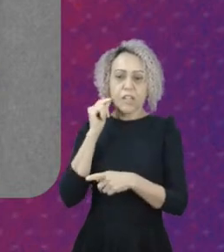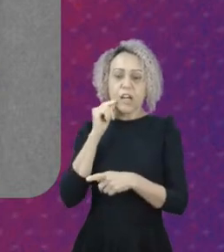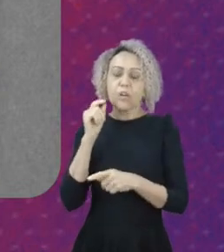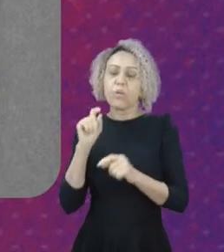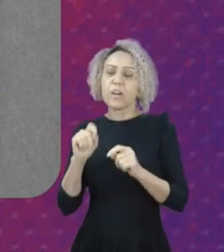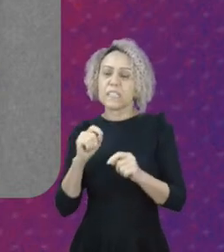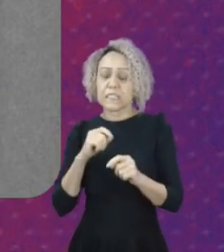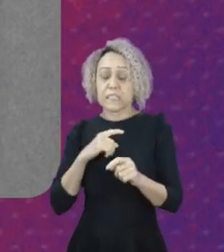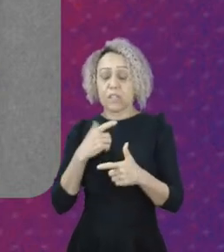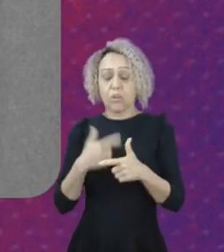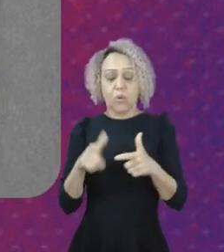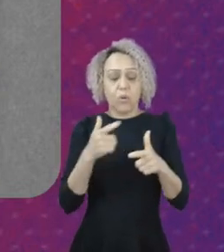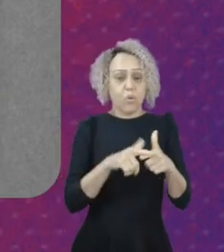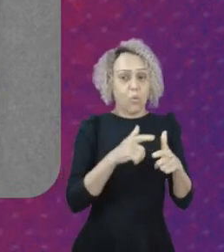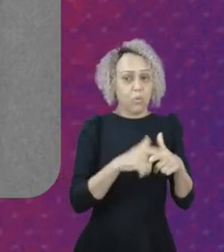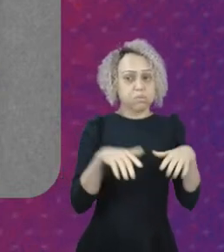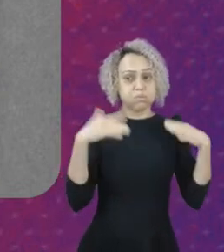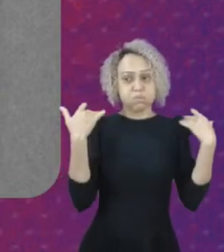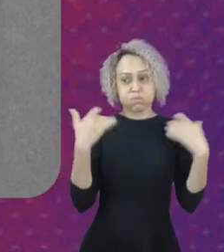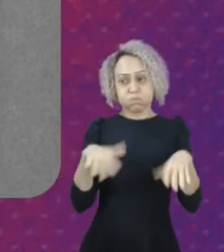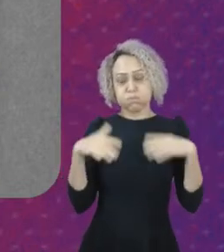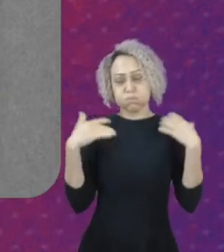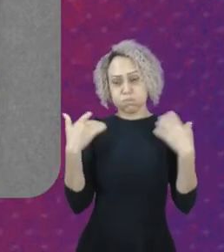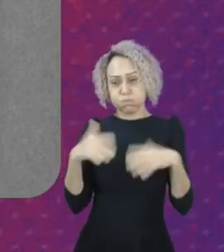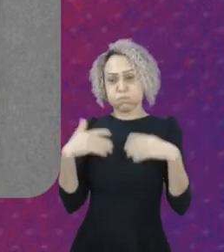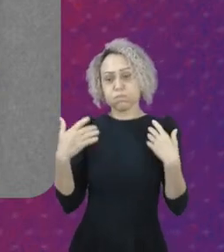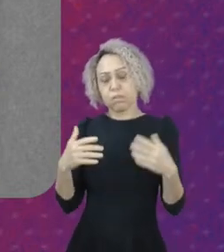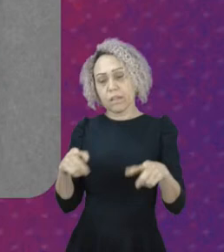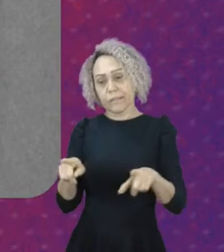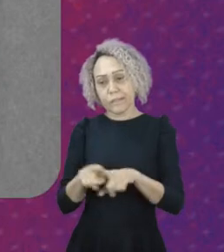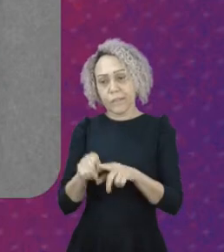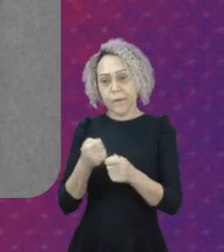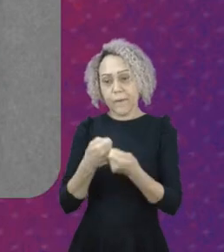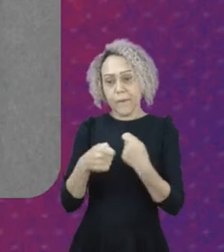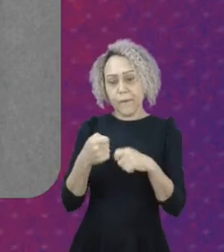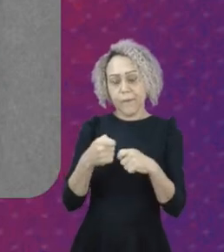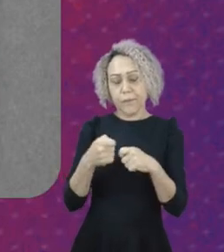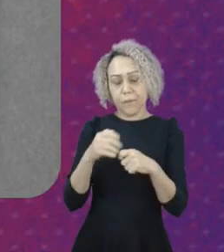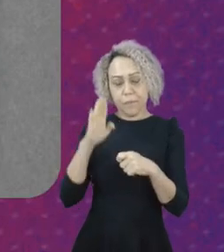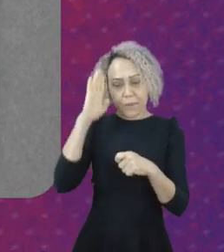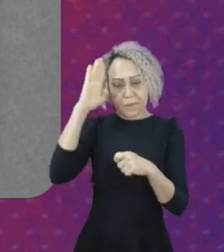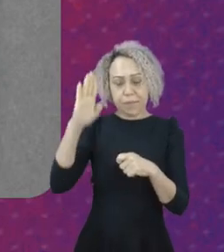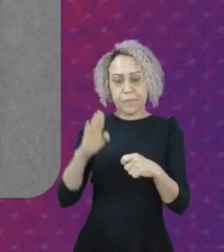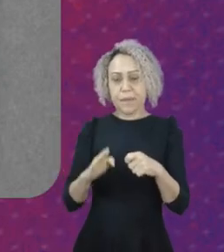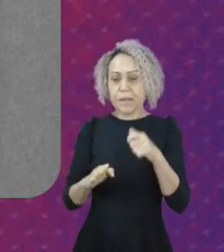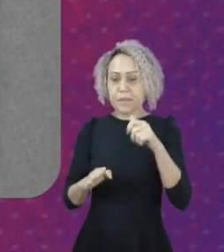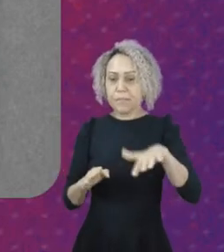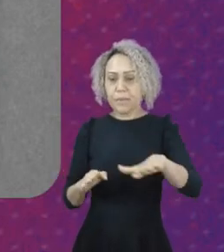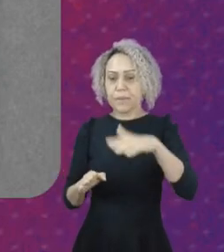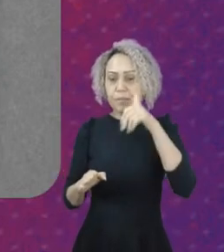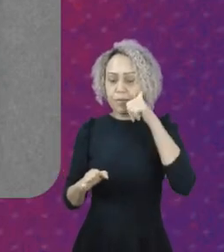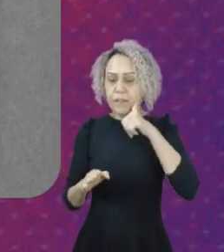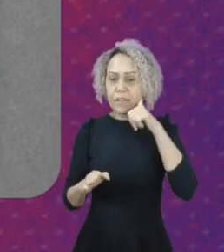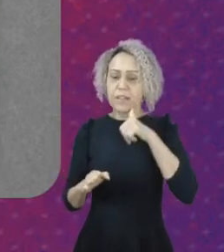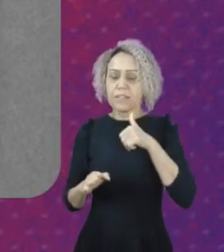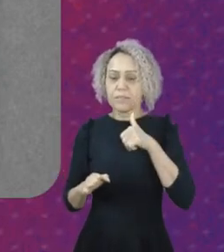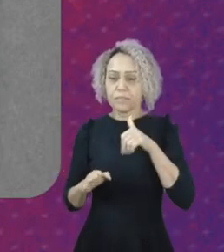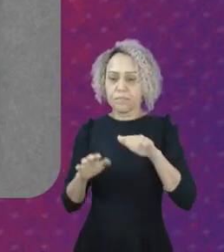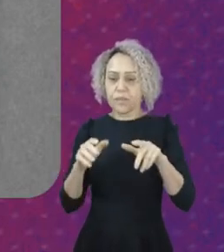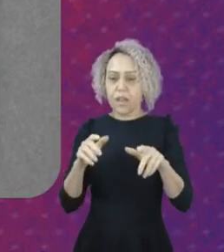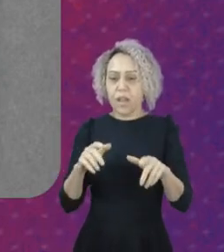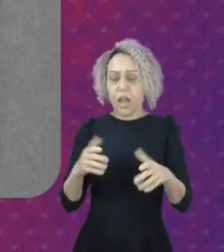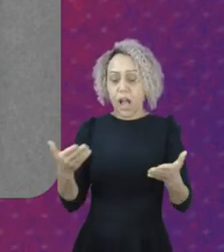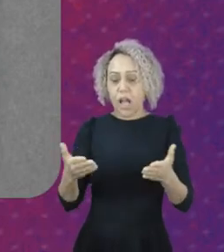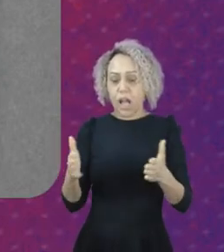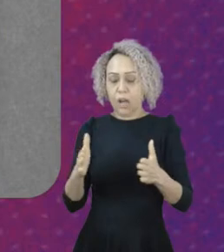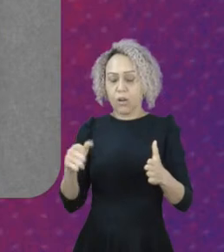muitos problemas sociais e econômicos, sobretudo para as mulheres. Hoje a gente está localizado em um outro bairro,